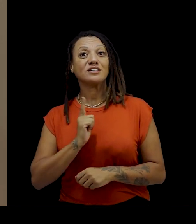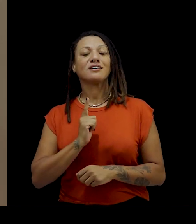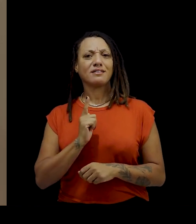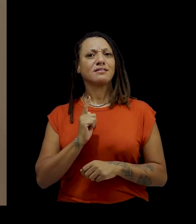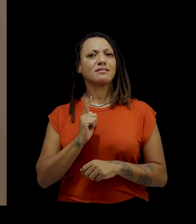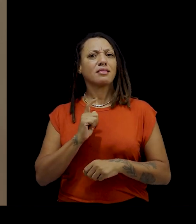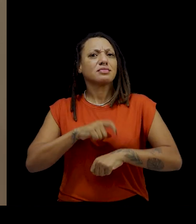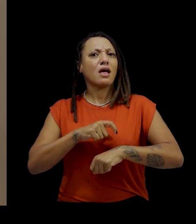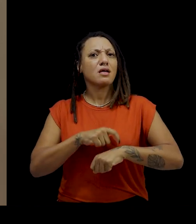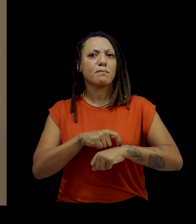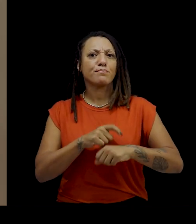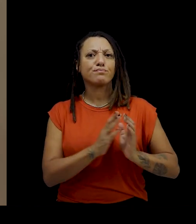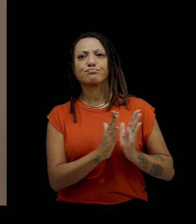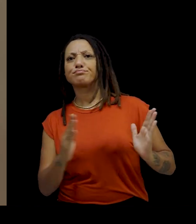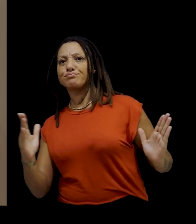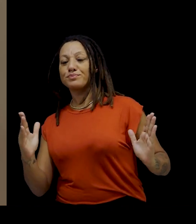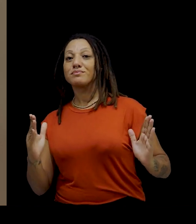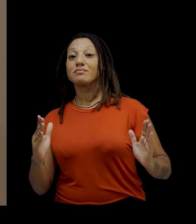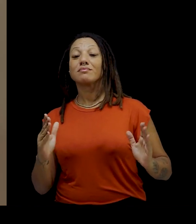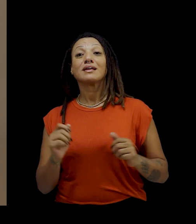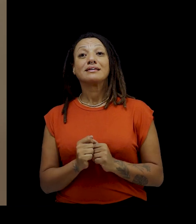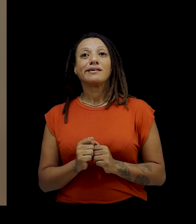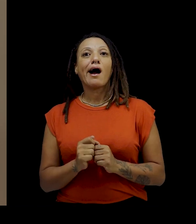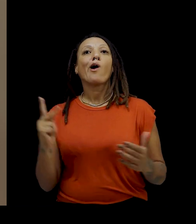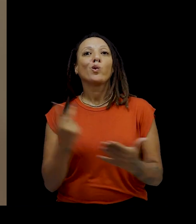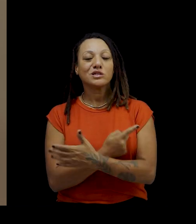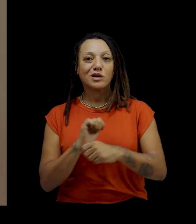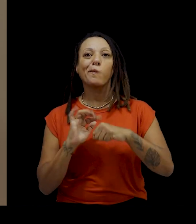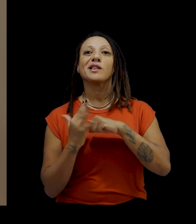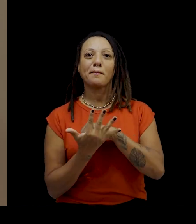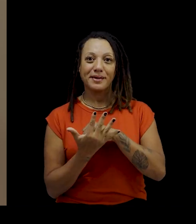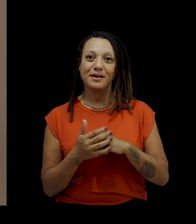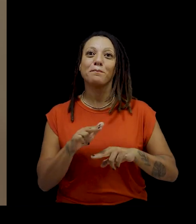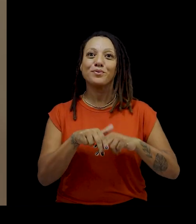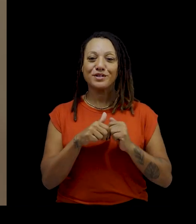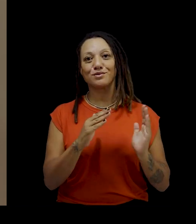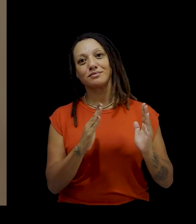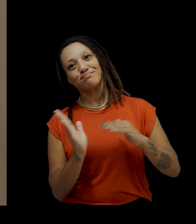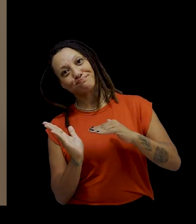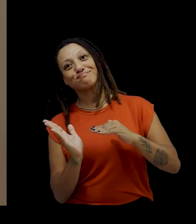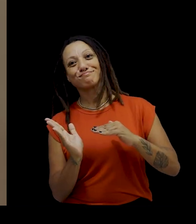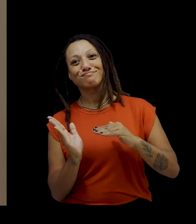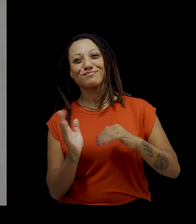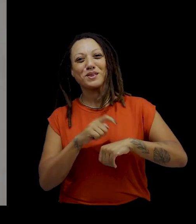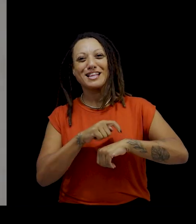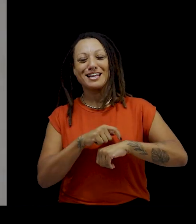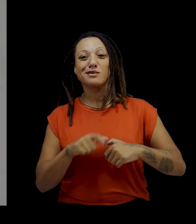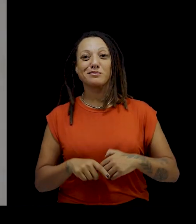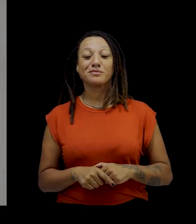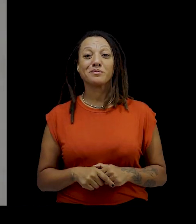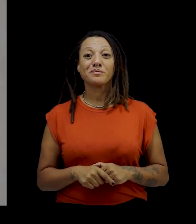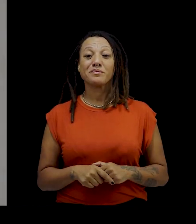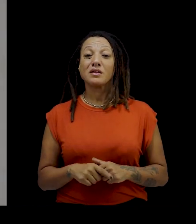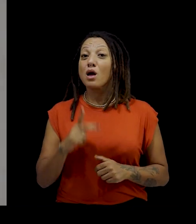uma construção de mais tempo, teve uma pandemia junto disso, então todo esse tempo se estendeu, se